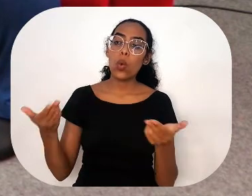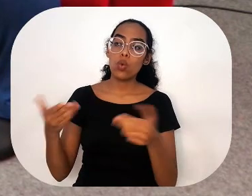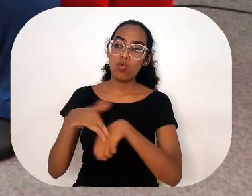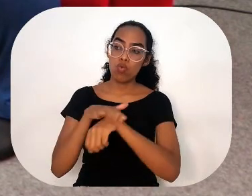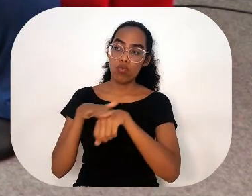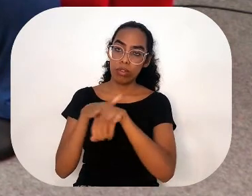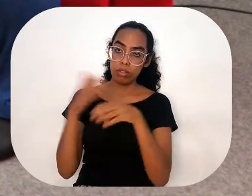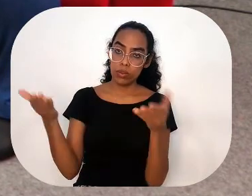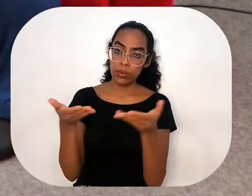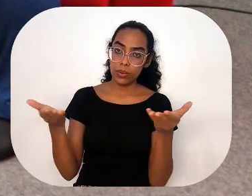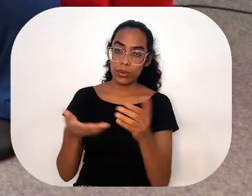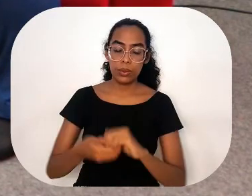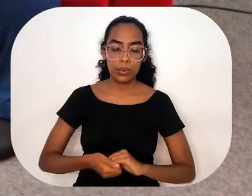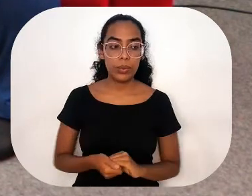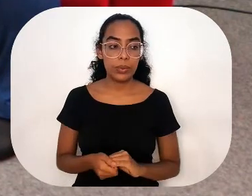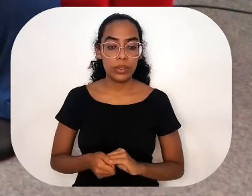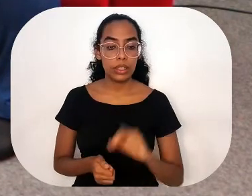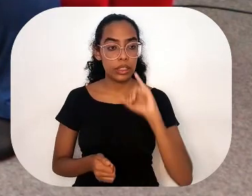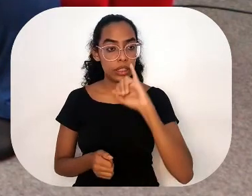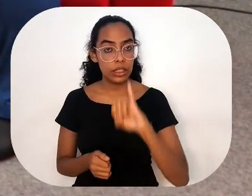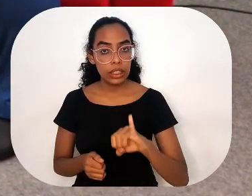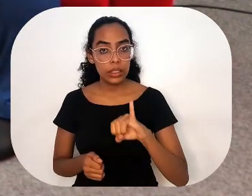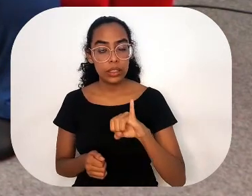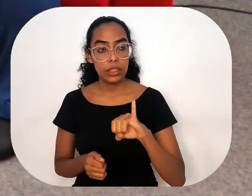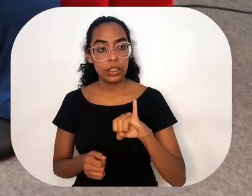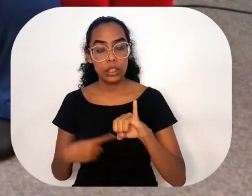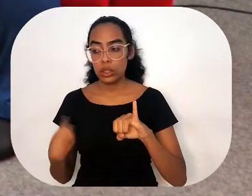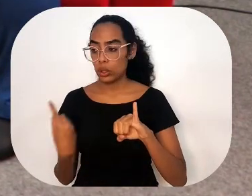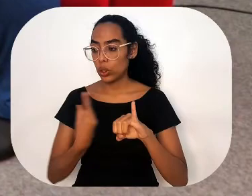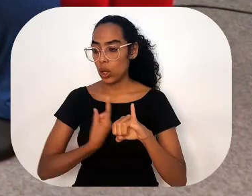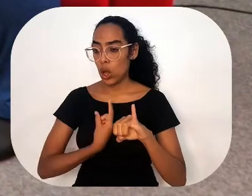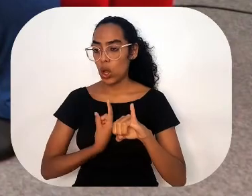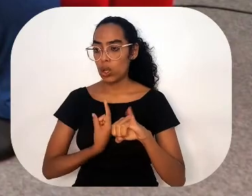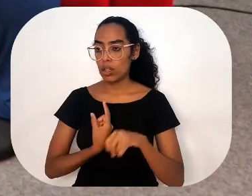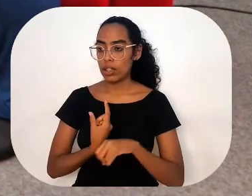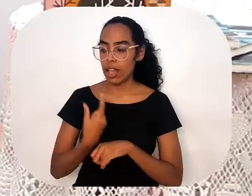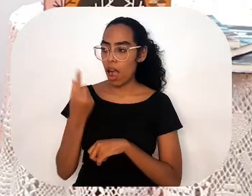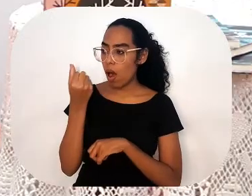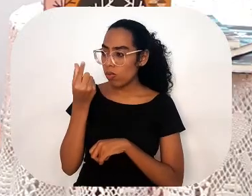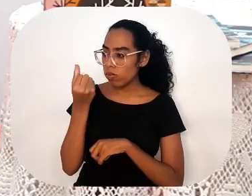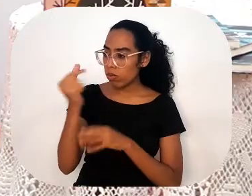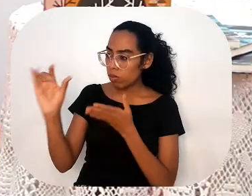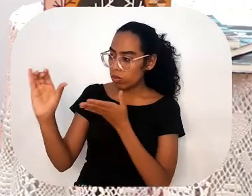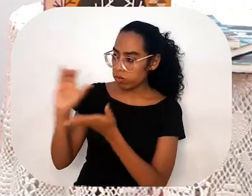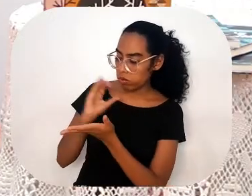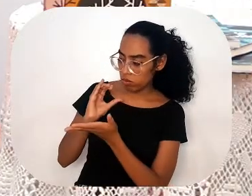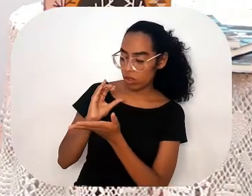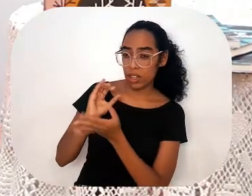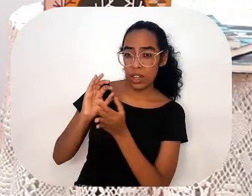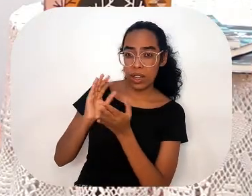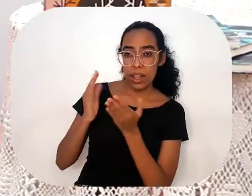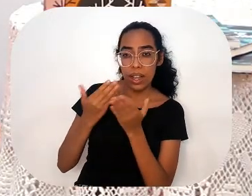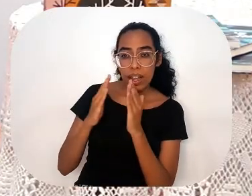a gente tá conversando hoje né então se não tivéssemos ido enquanto estudantes financiados